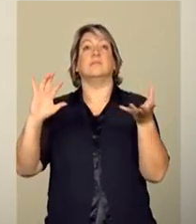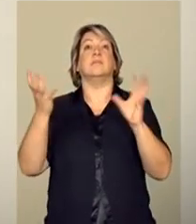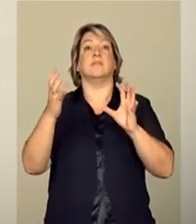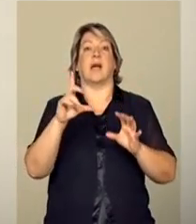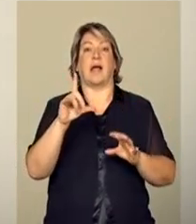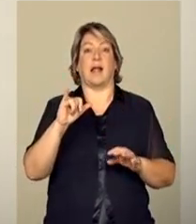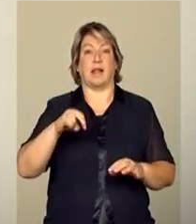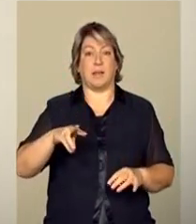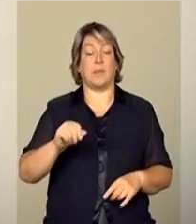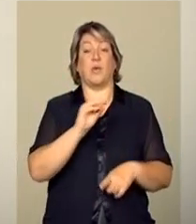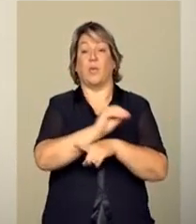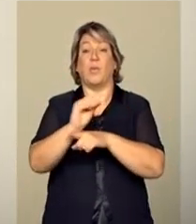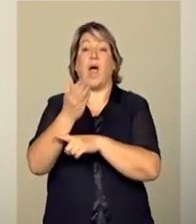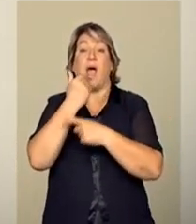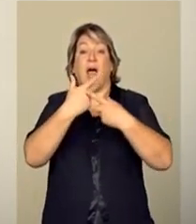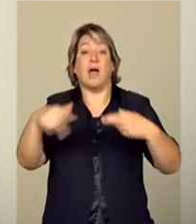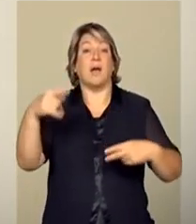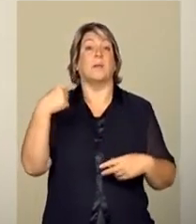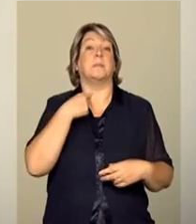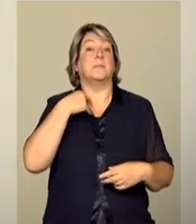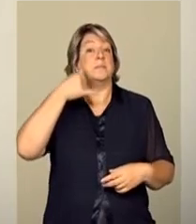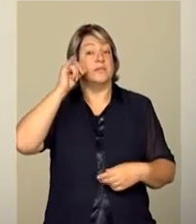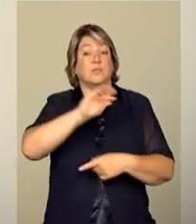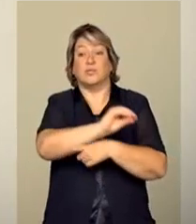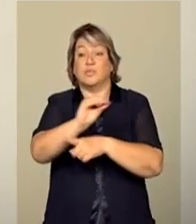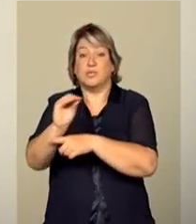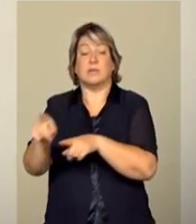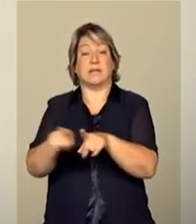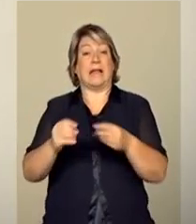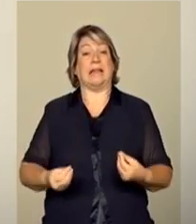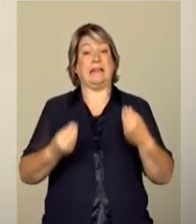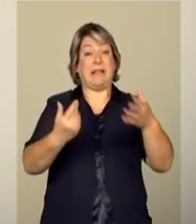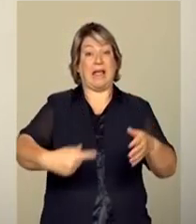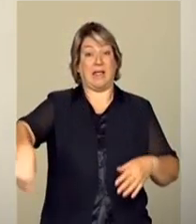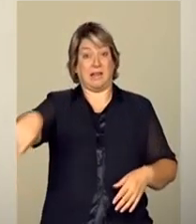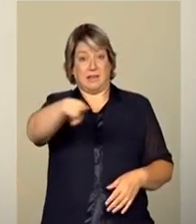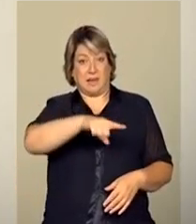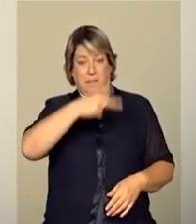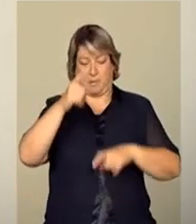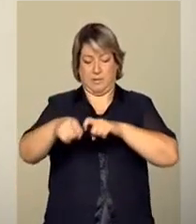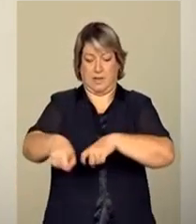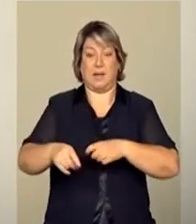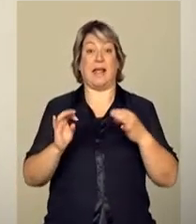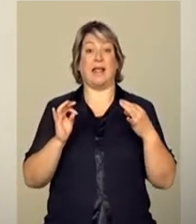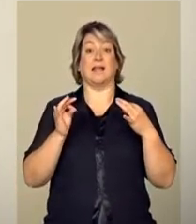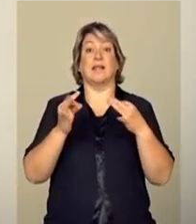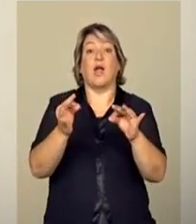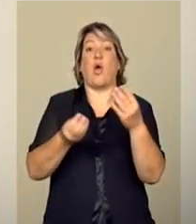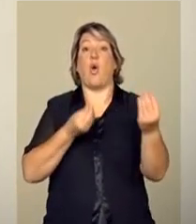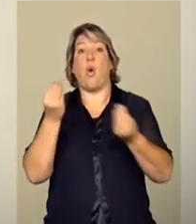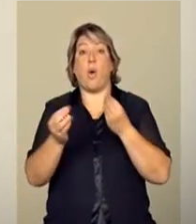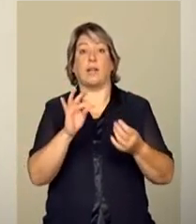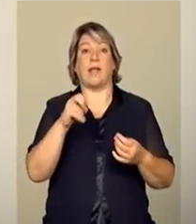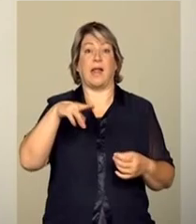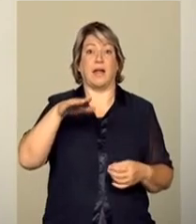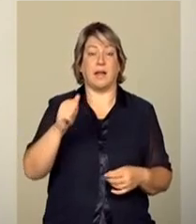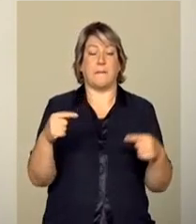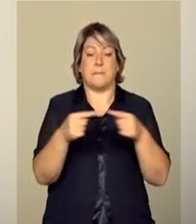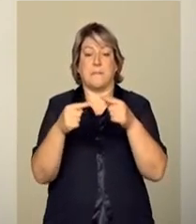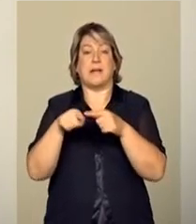Garanta alimento para os rebanhos e leve aos agricultores técnicas de produção mais adequadas à convivência com a